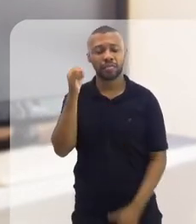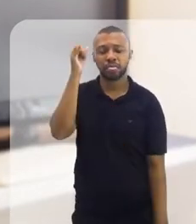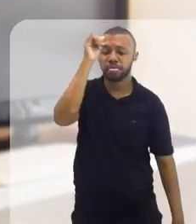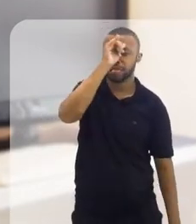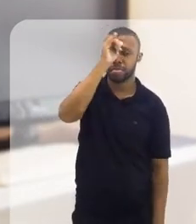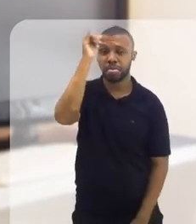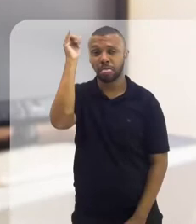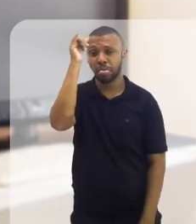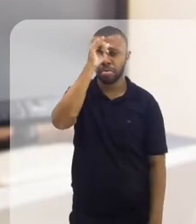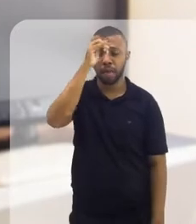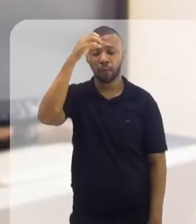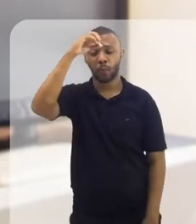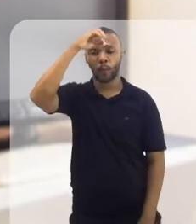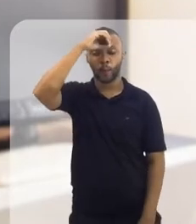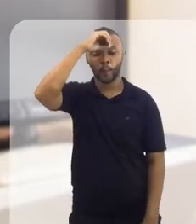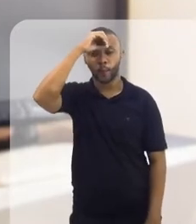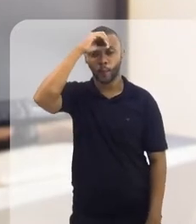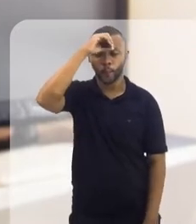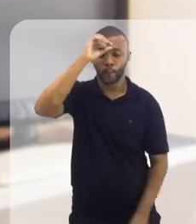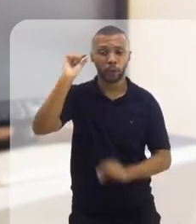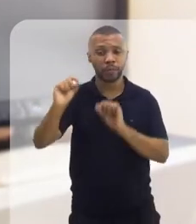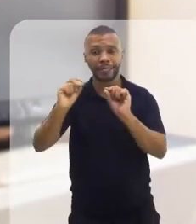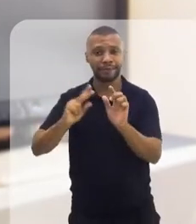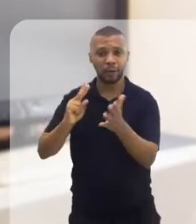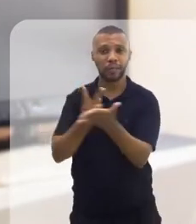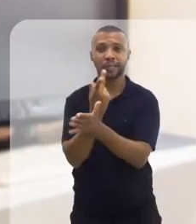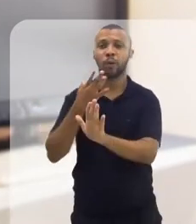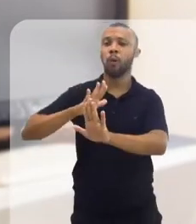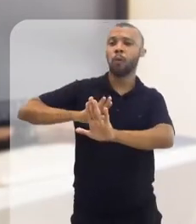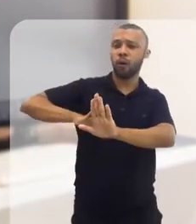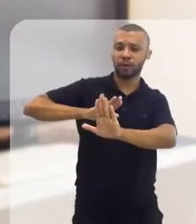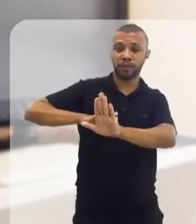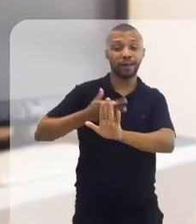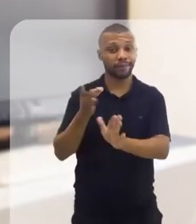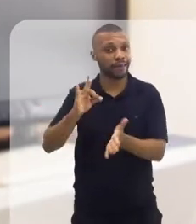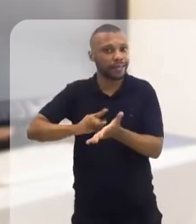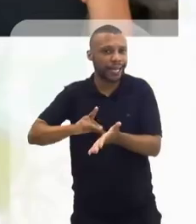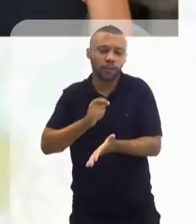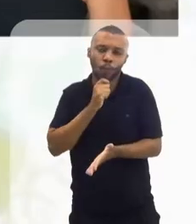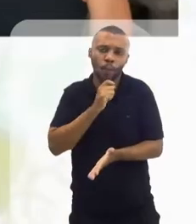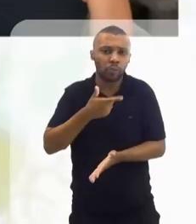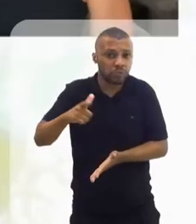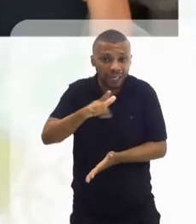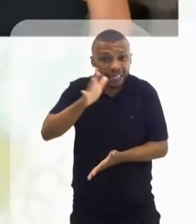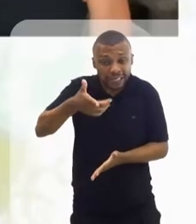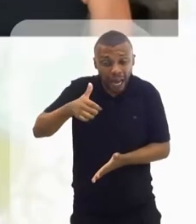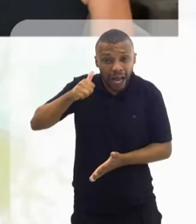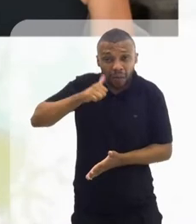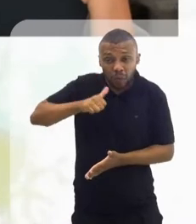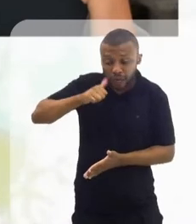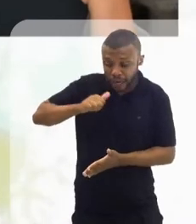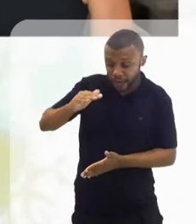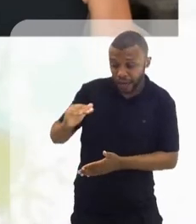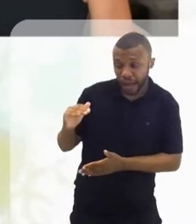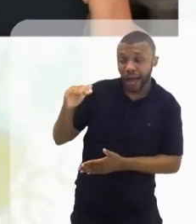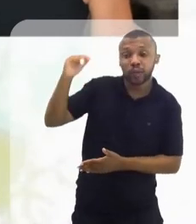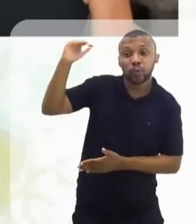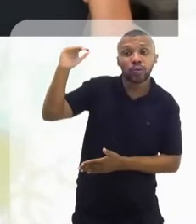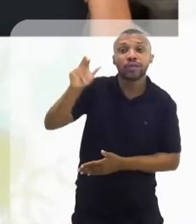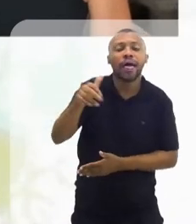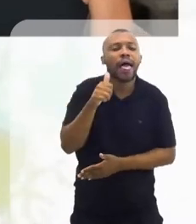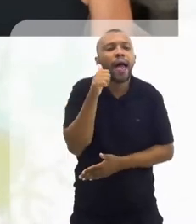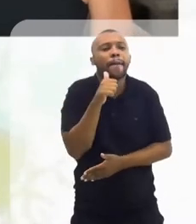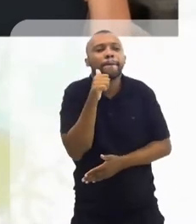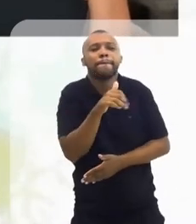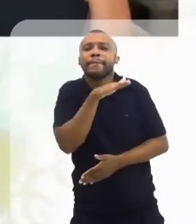eu boba assim, eu não tinha a menor noção do que estava acontecendo. Realmente não tinha, né? E já mulher,